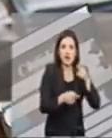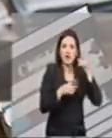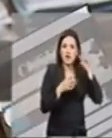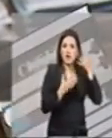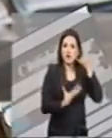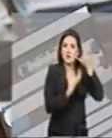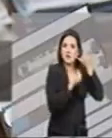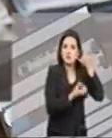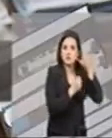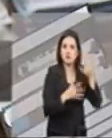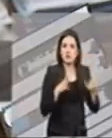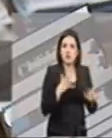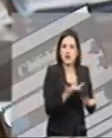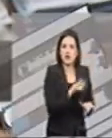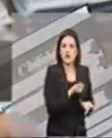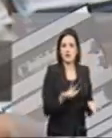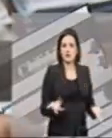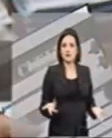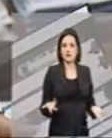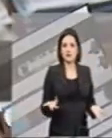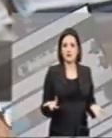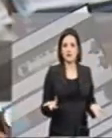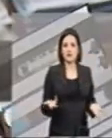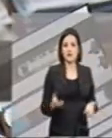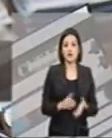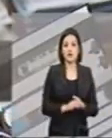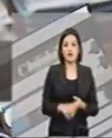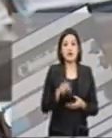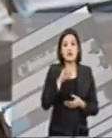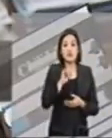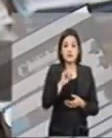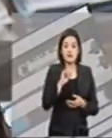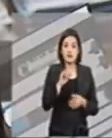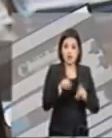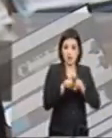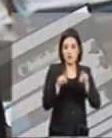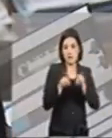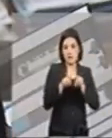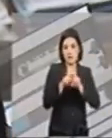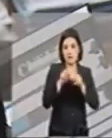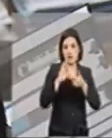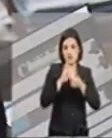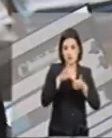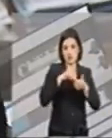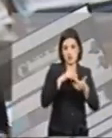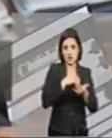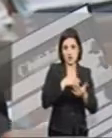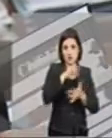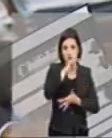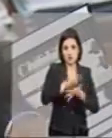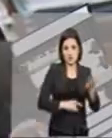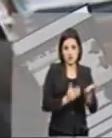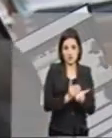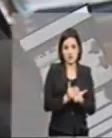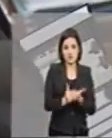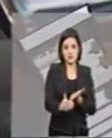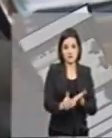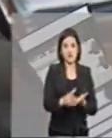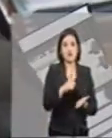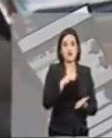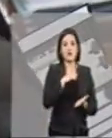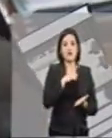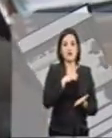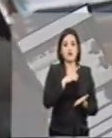ambiental. E se apontou ainda na inicial que foram deferidas